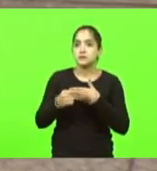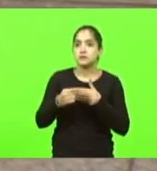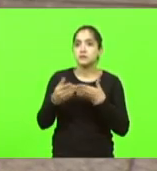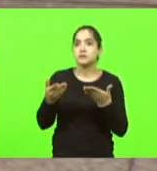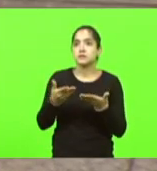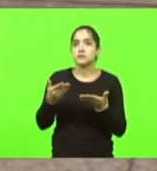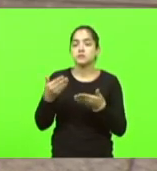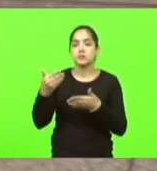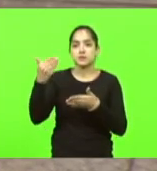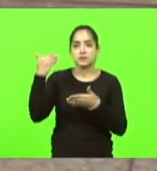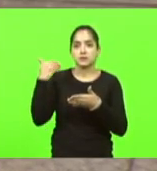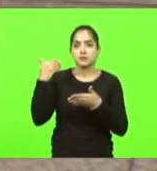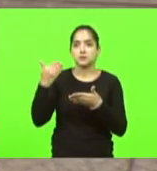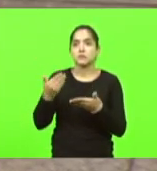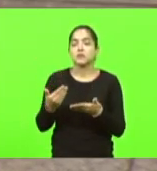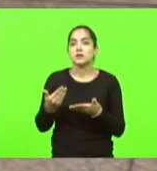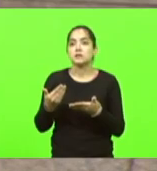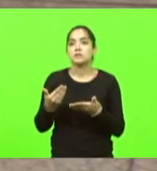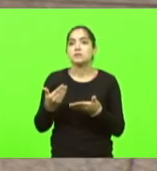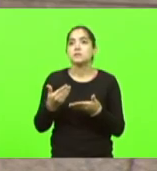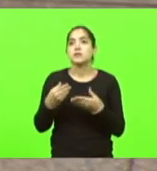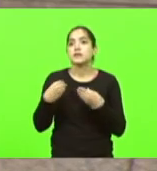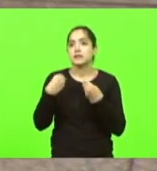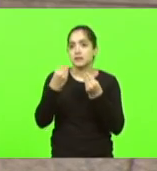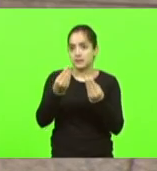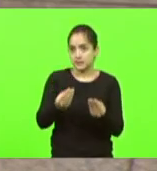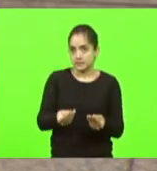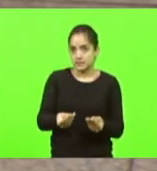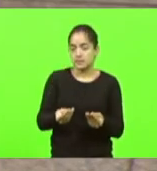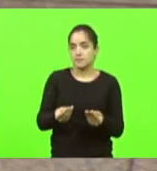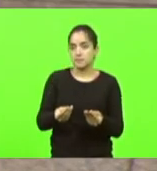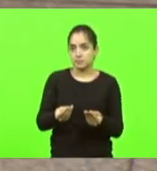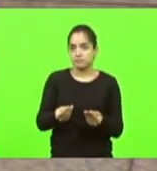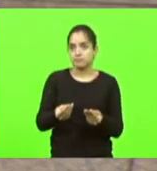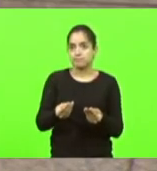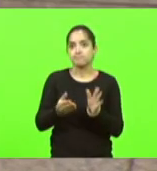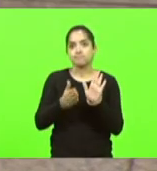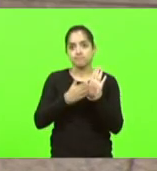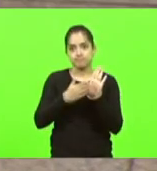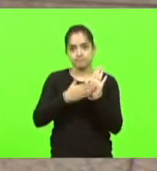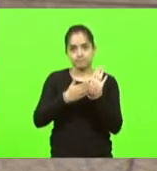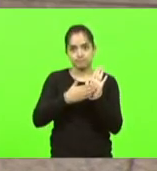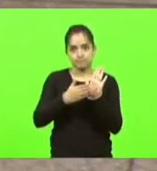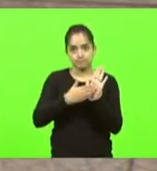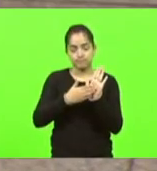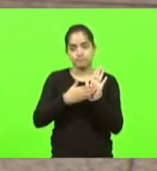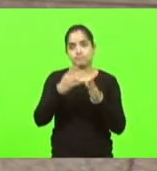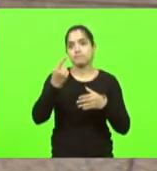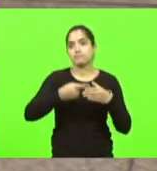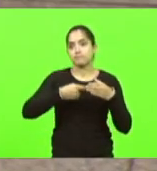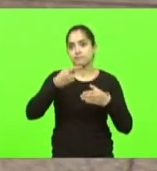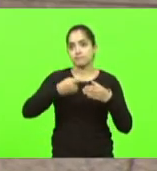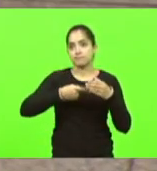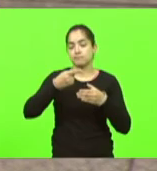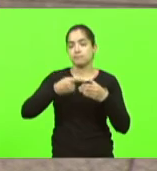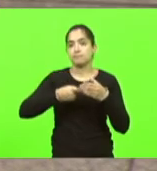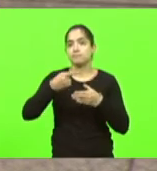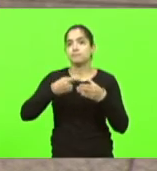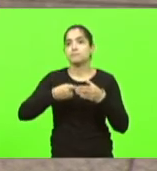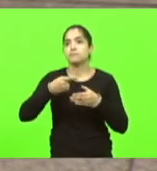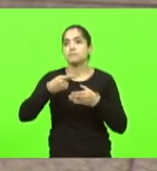atrás o plenário irá receber previamente a nossa proposta da comissão para que a